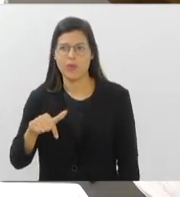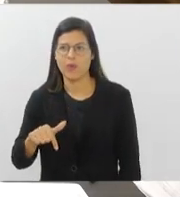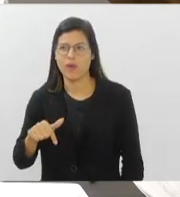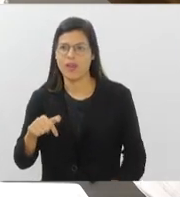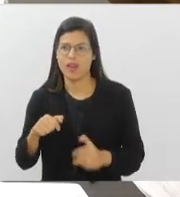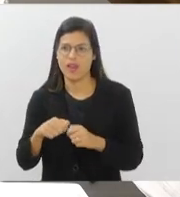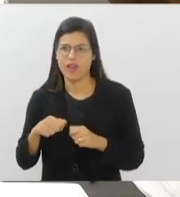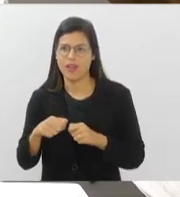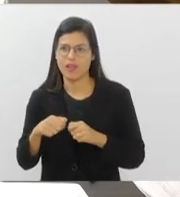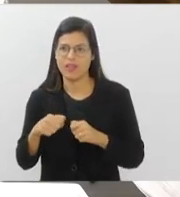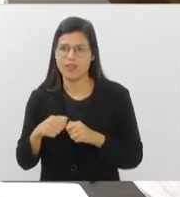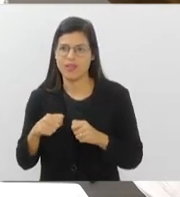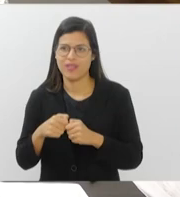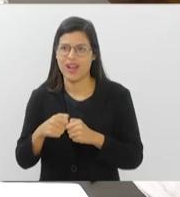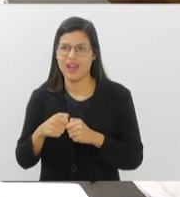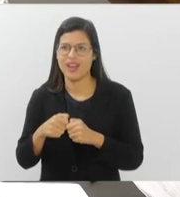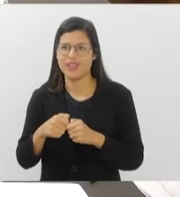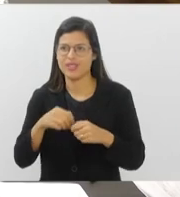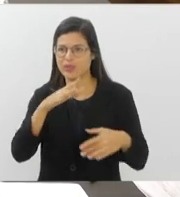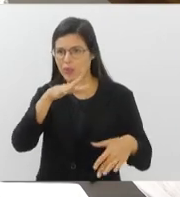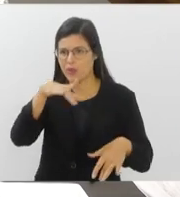faço incorporado, né?